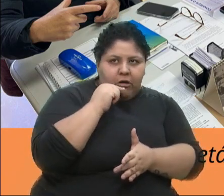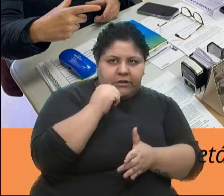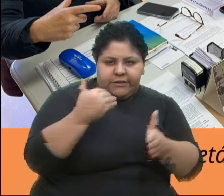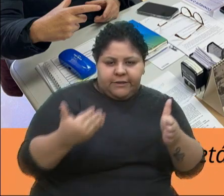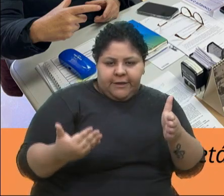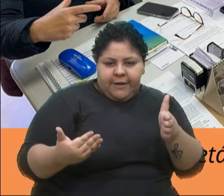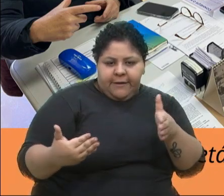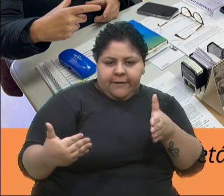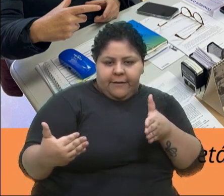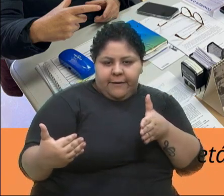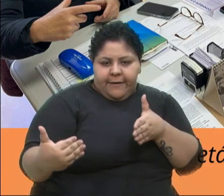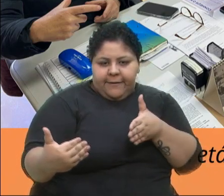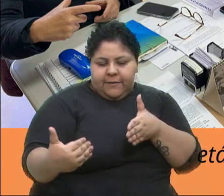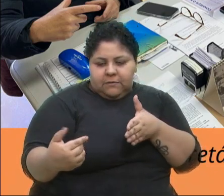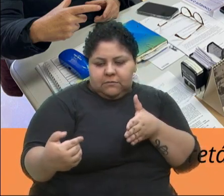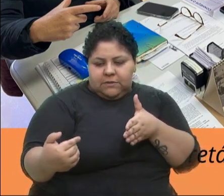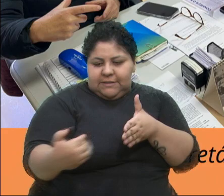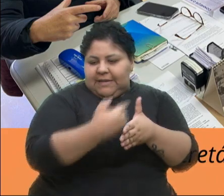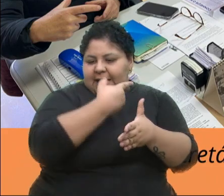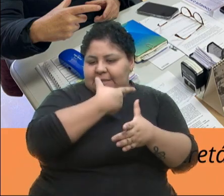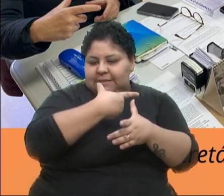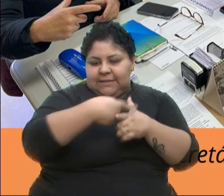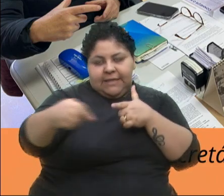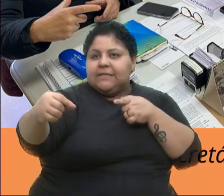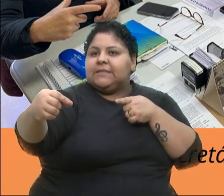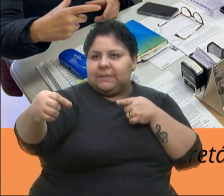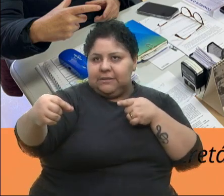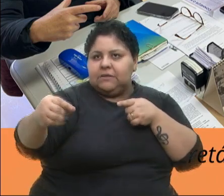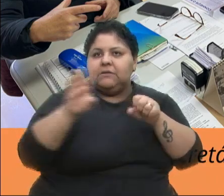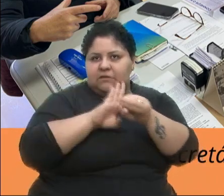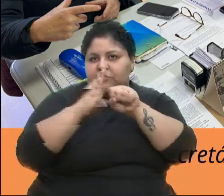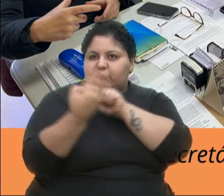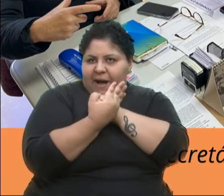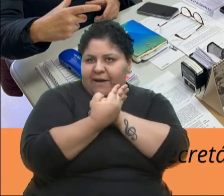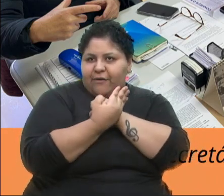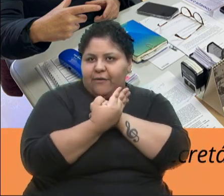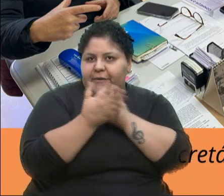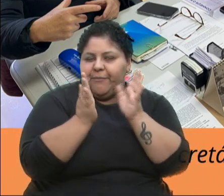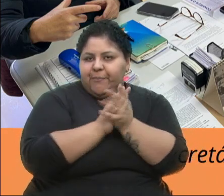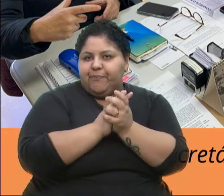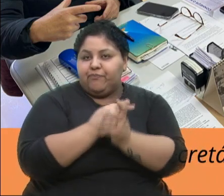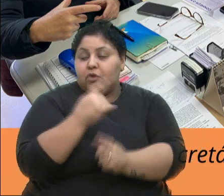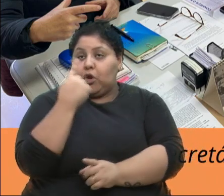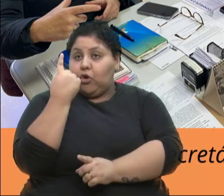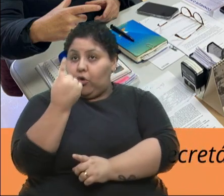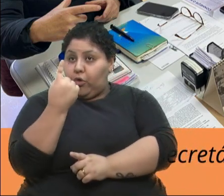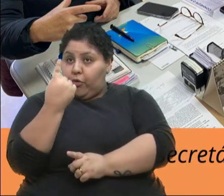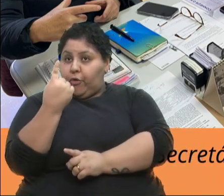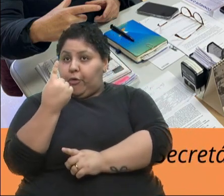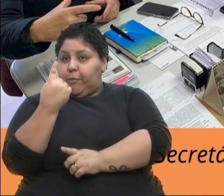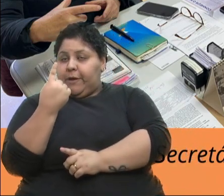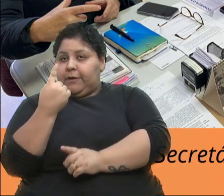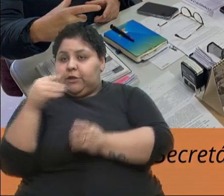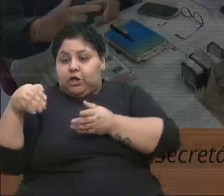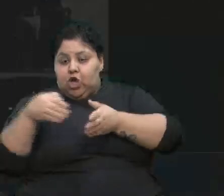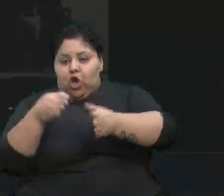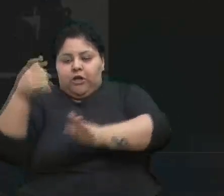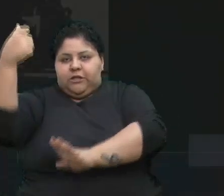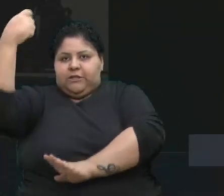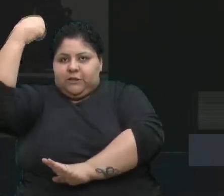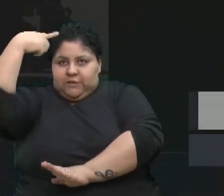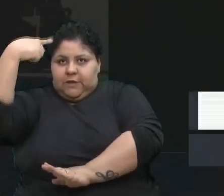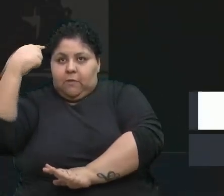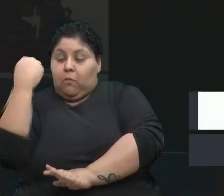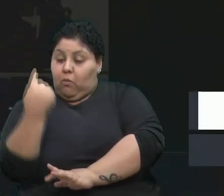bairro, né? E eu quero dizer que uma delas, as duas são na Rota do Sol, né? Uma delas